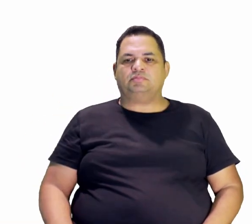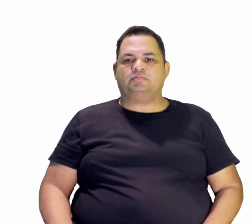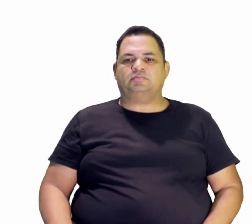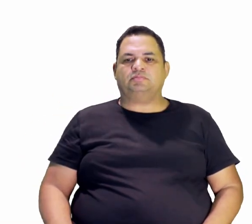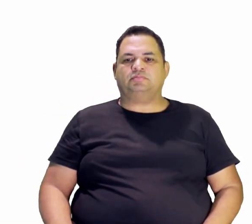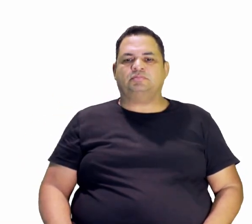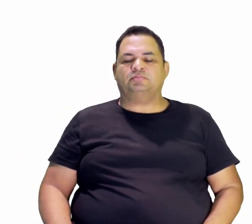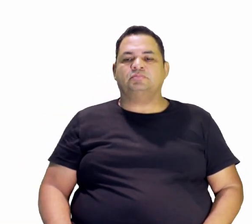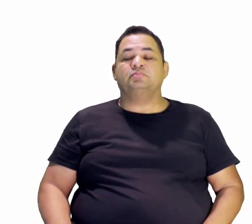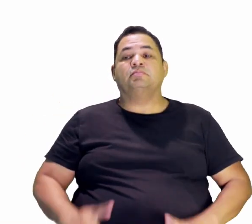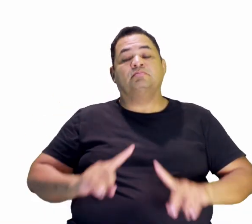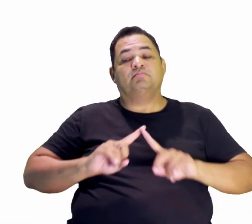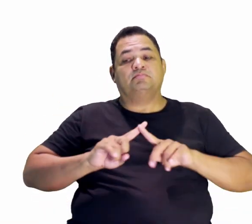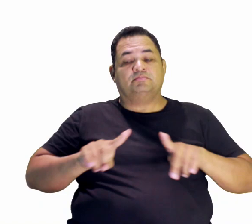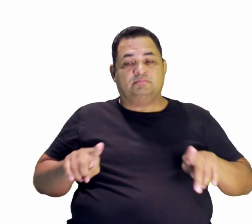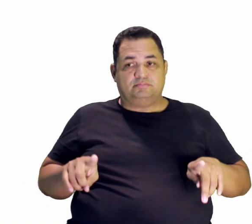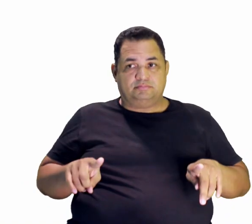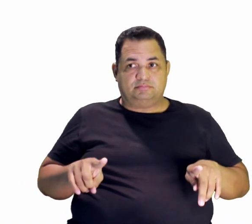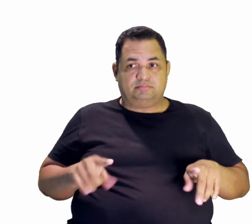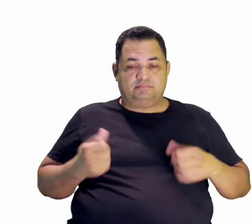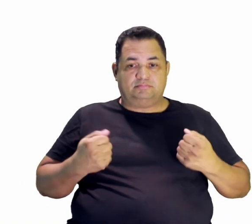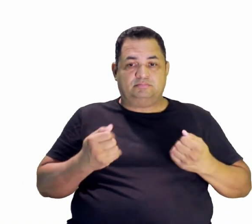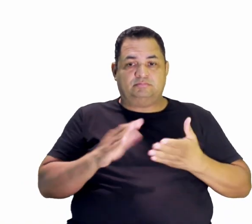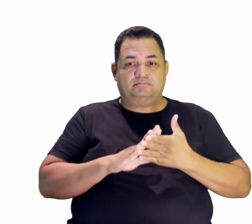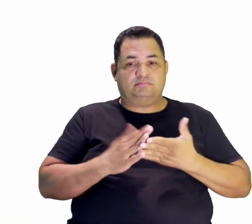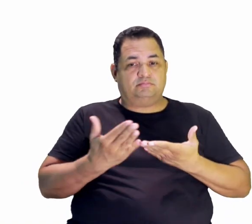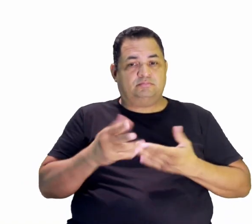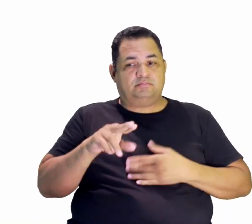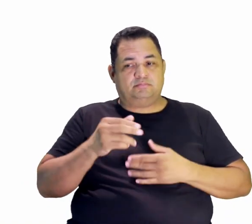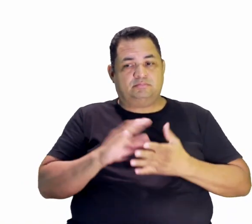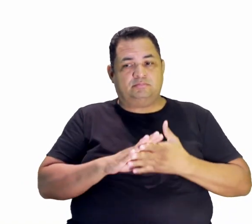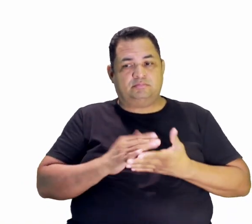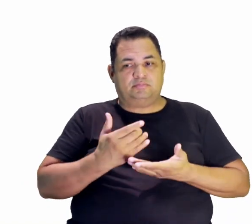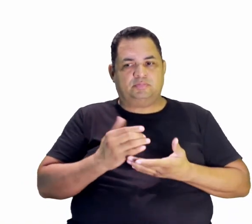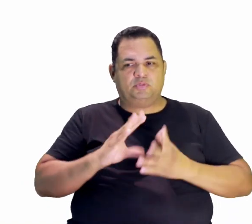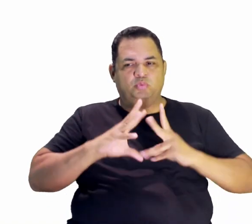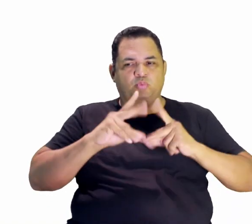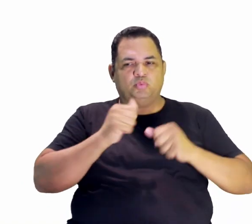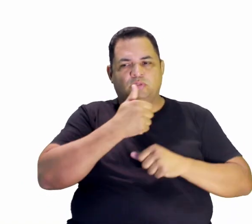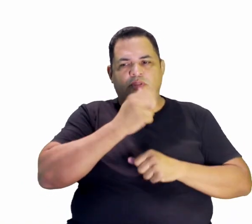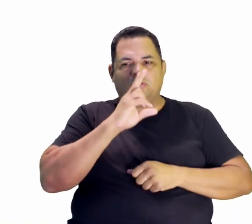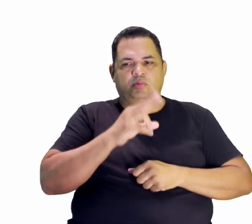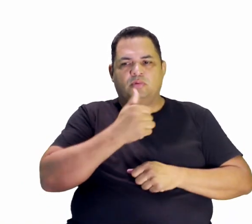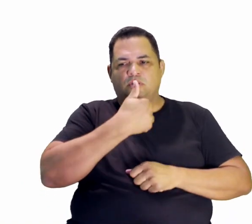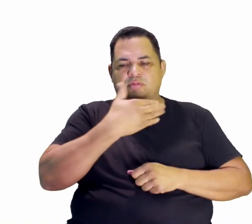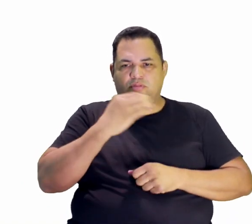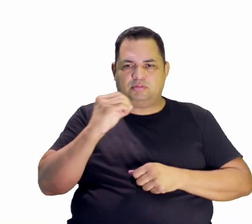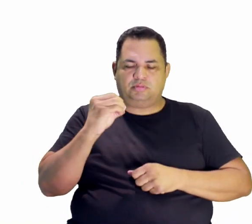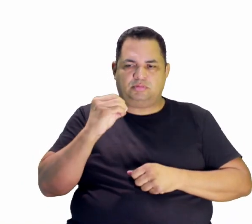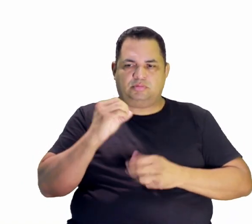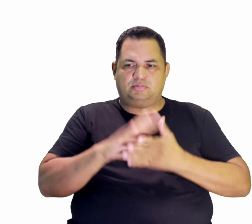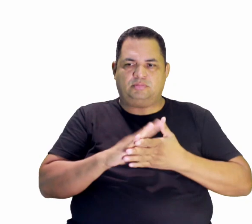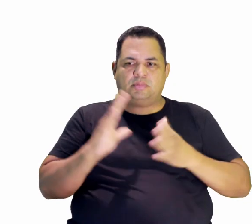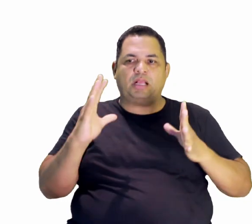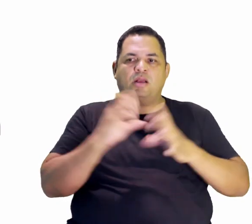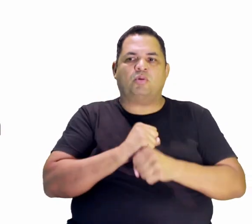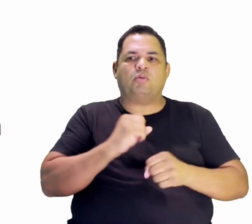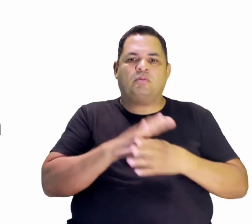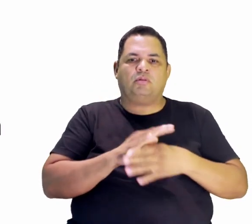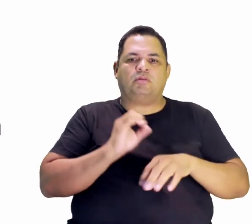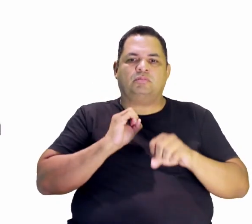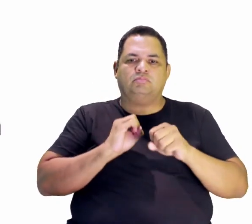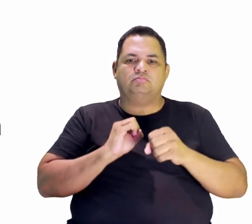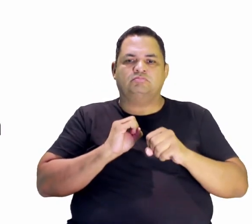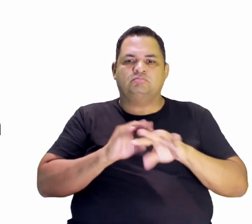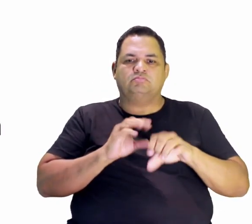newton. Só que a gente pode aproximar para 10, para efeito de cálculo no ensino médio, não tem problema nenhum,